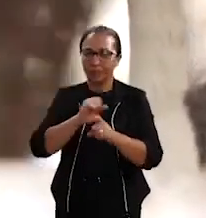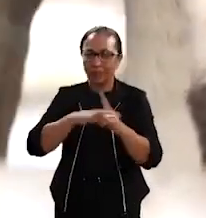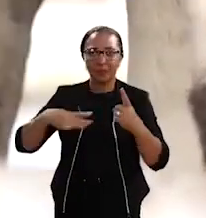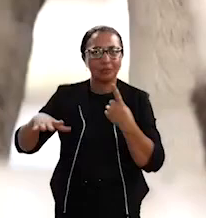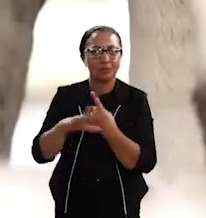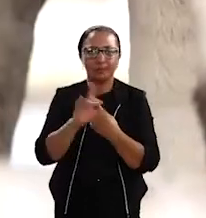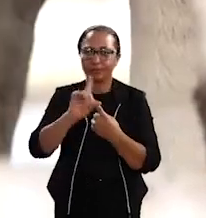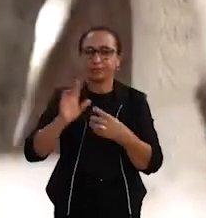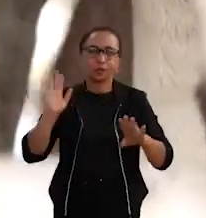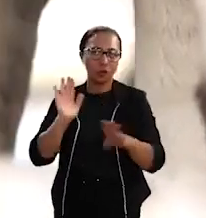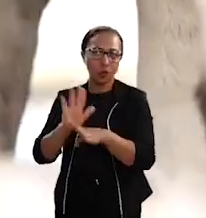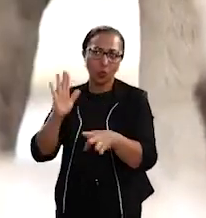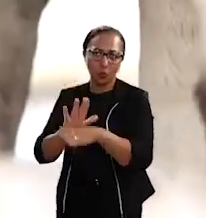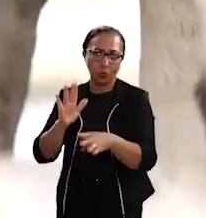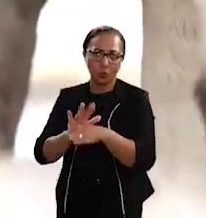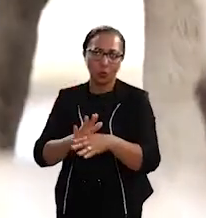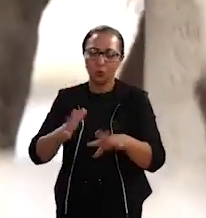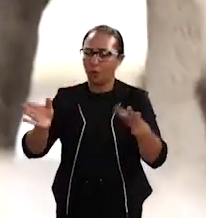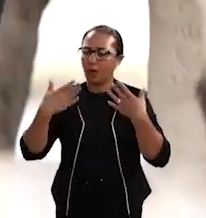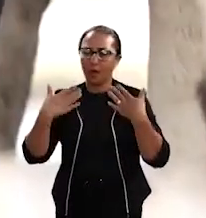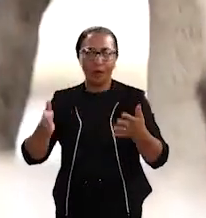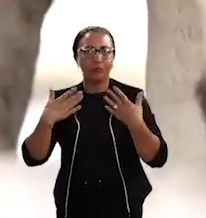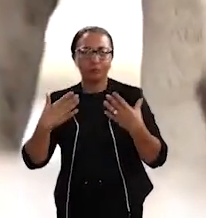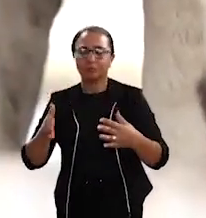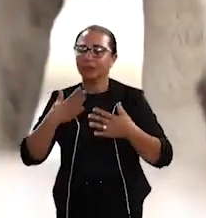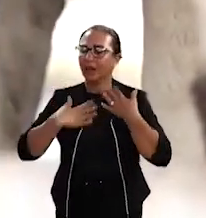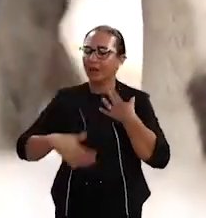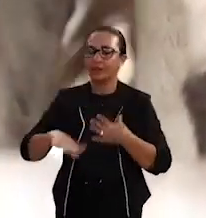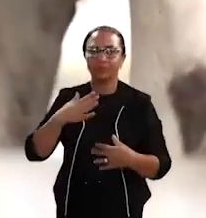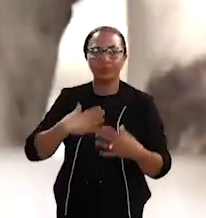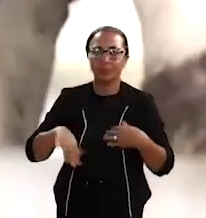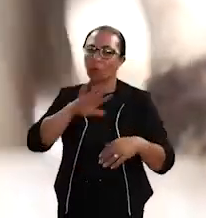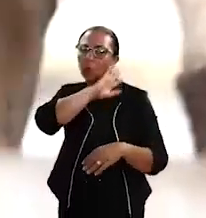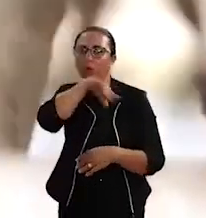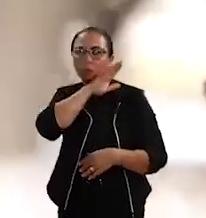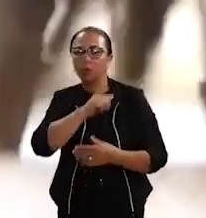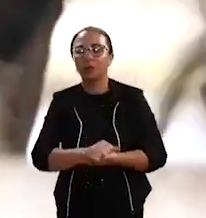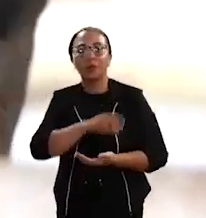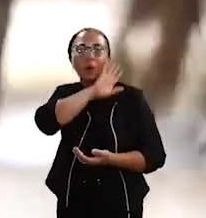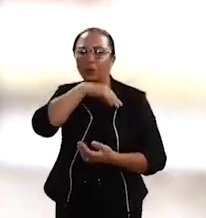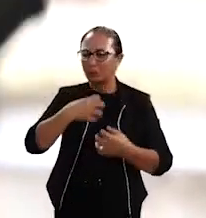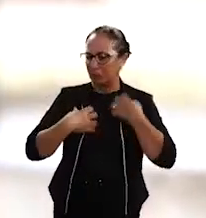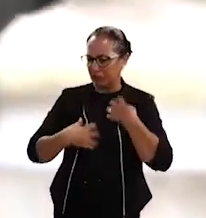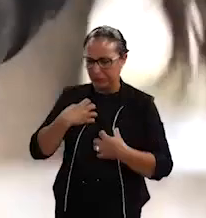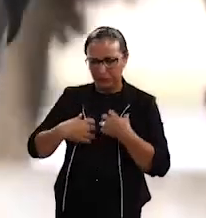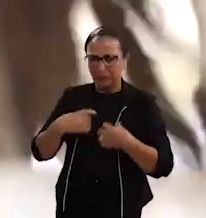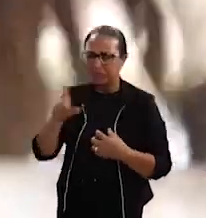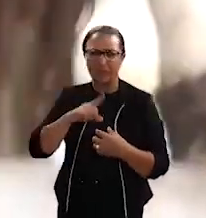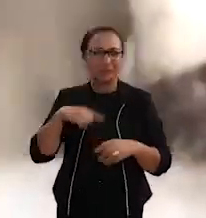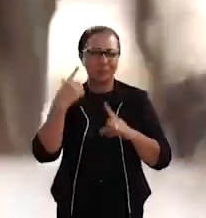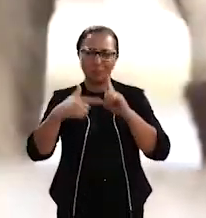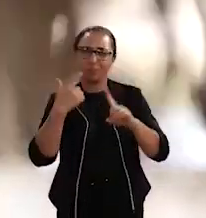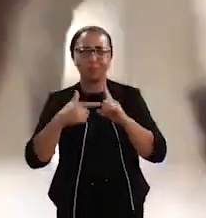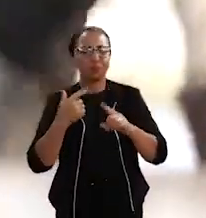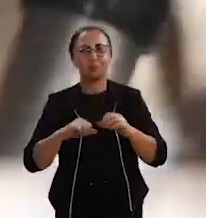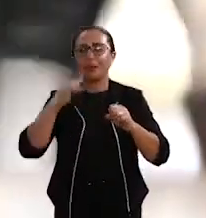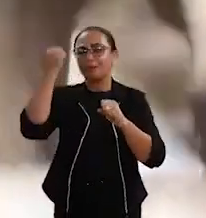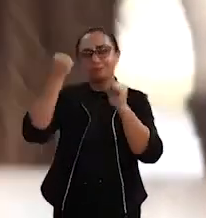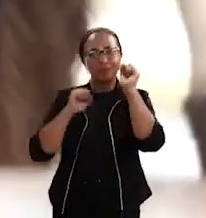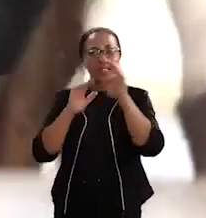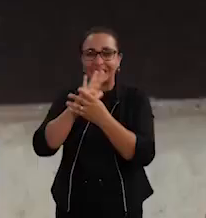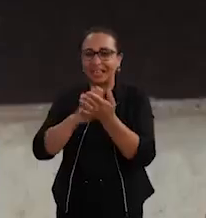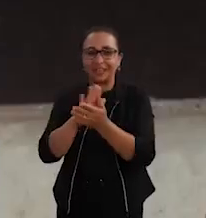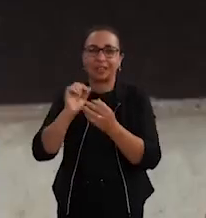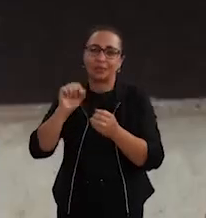que o ambiente ele não proporciona essa zona de conforto térmico ao animal, o animal ele muitas vezes não consegue produzir aquilo que ele